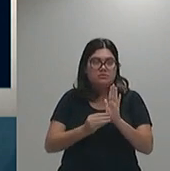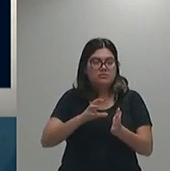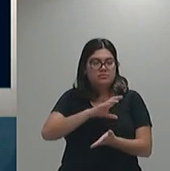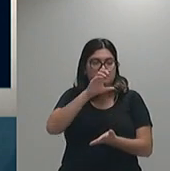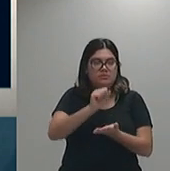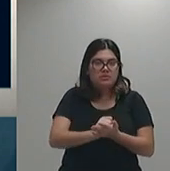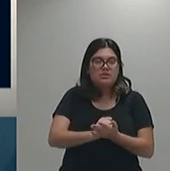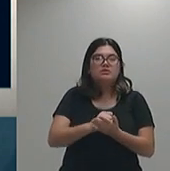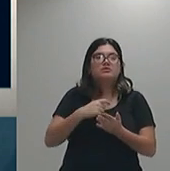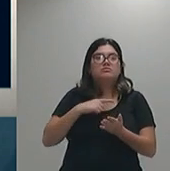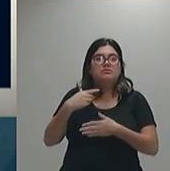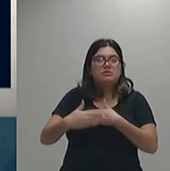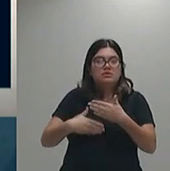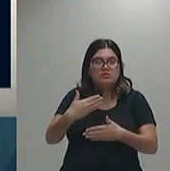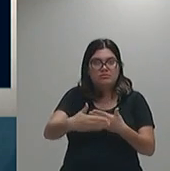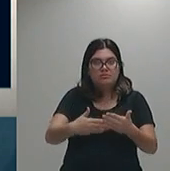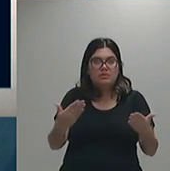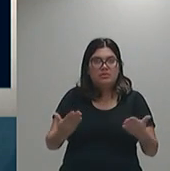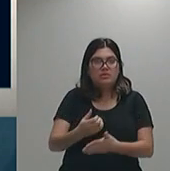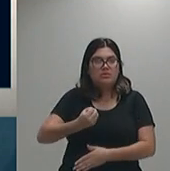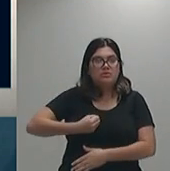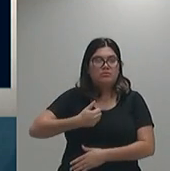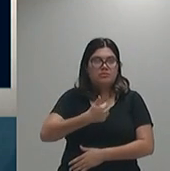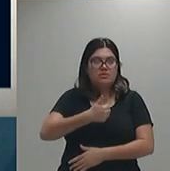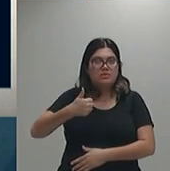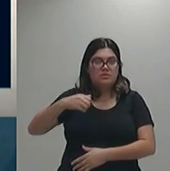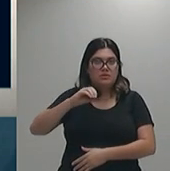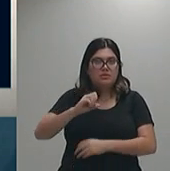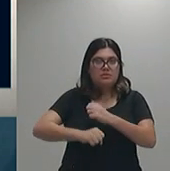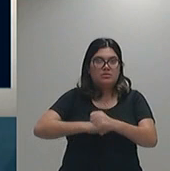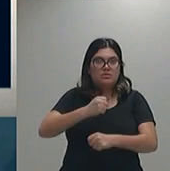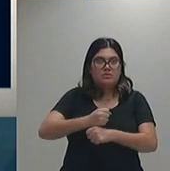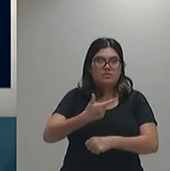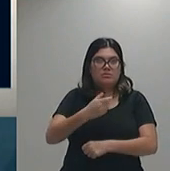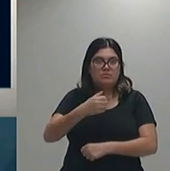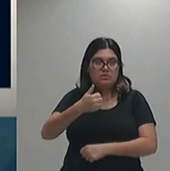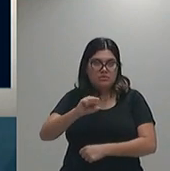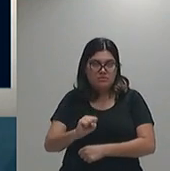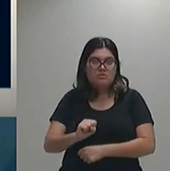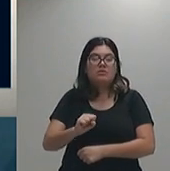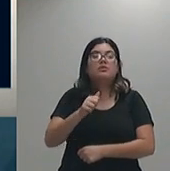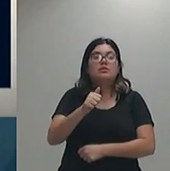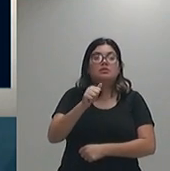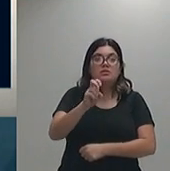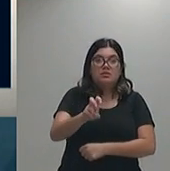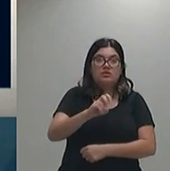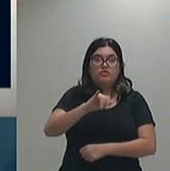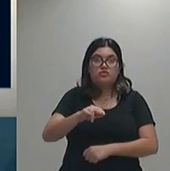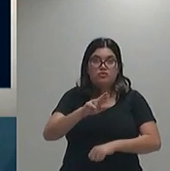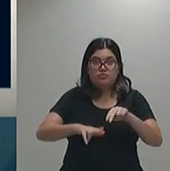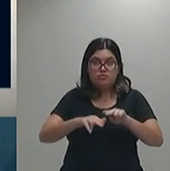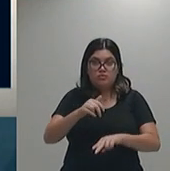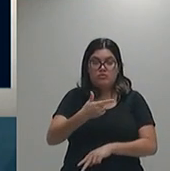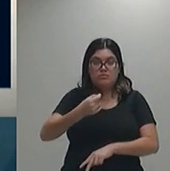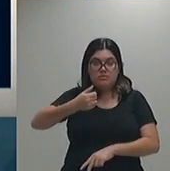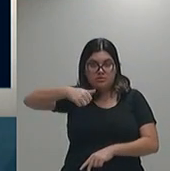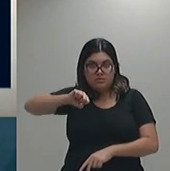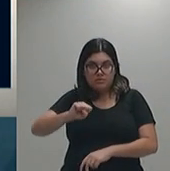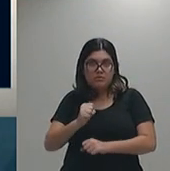agora de número 110 de 2018 em 1526 2018 por